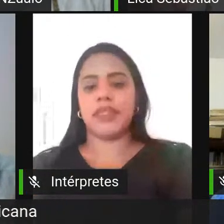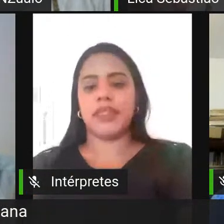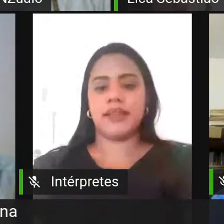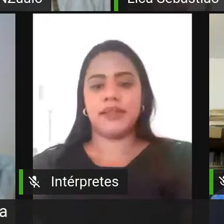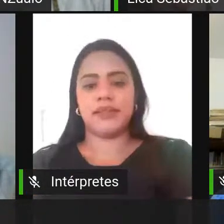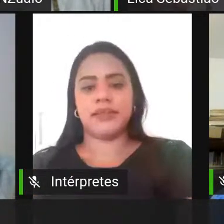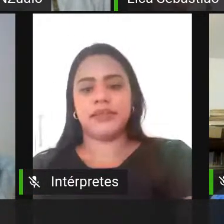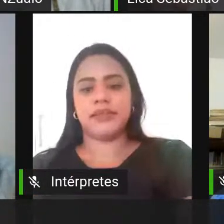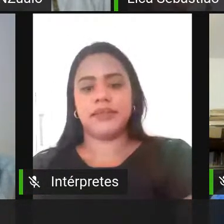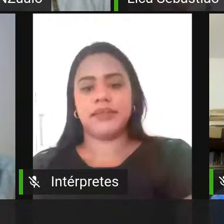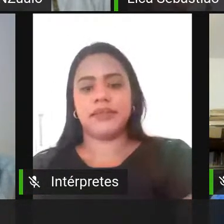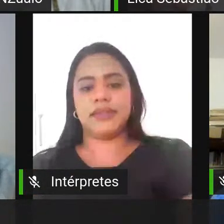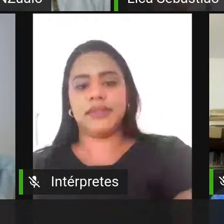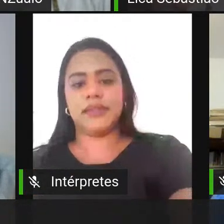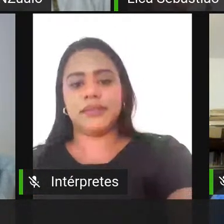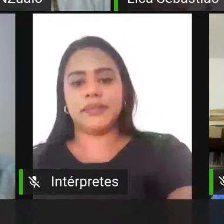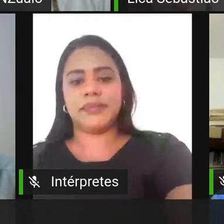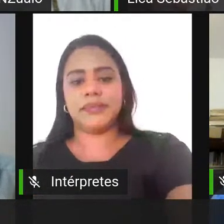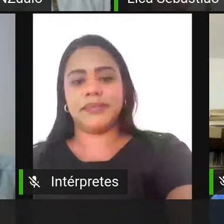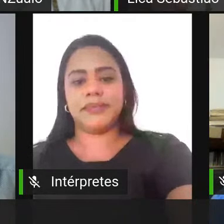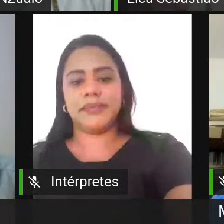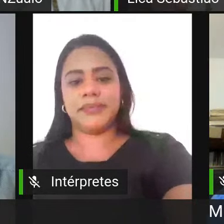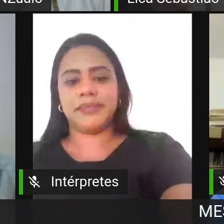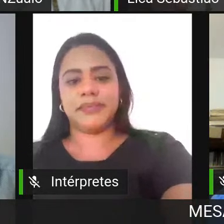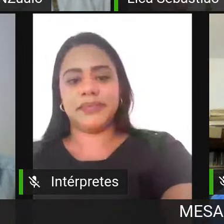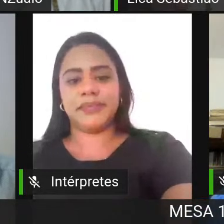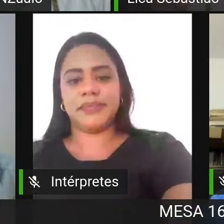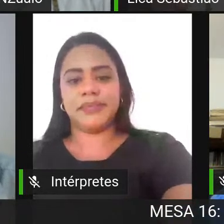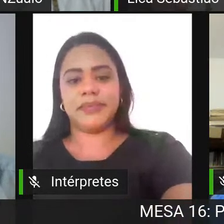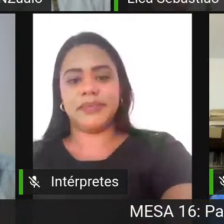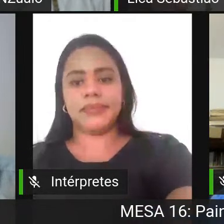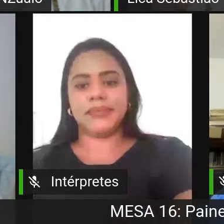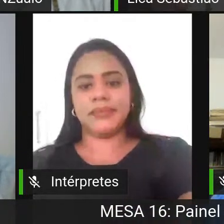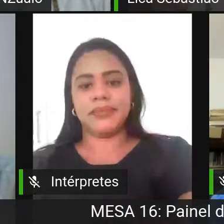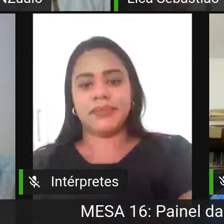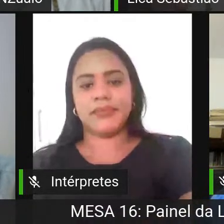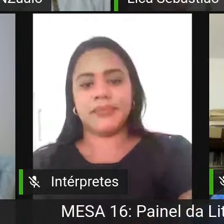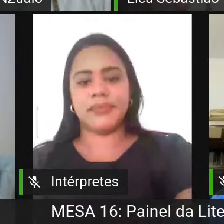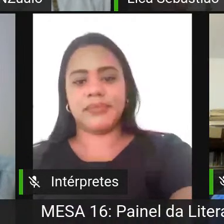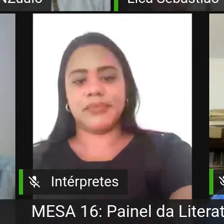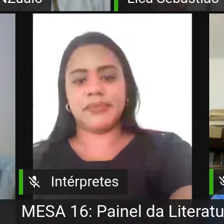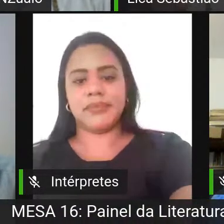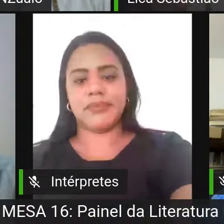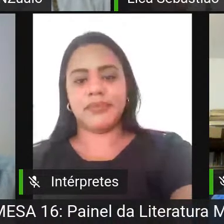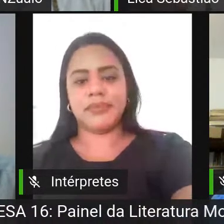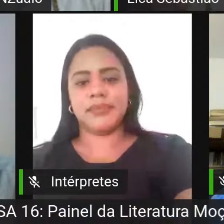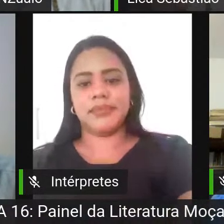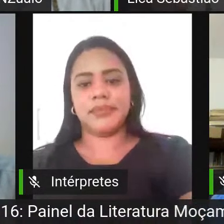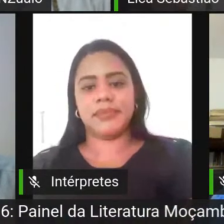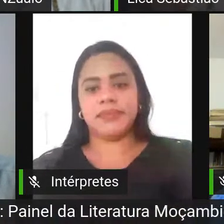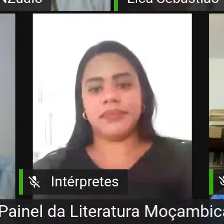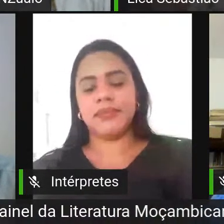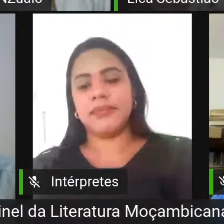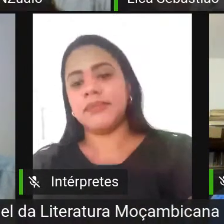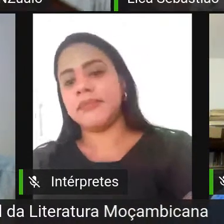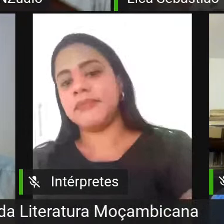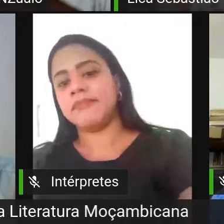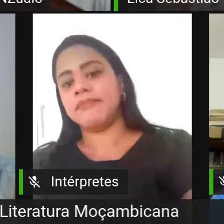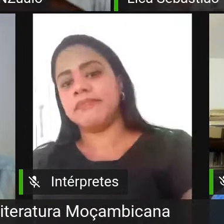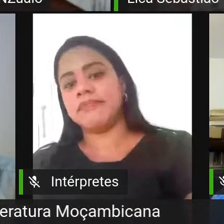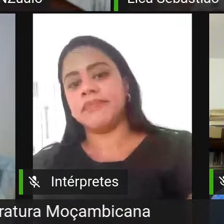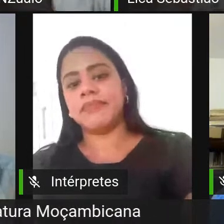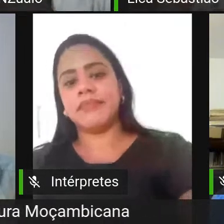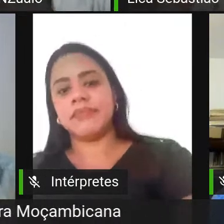paz ainda no ano passado, e que é representante, inclusive, de uma instituição importante. Vamos falar disso também ao longo da conversa, cá em